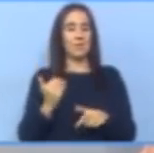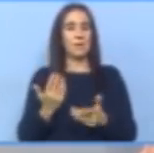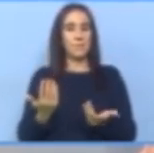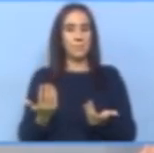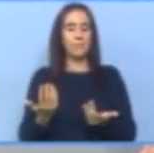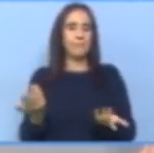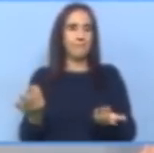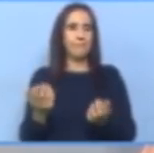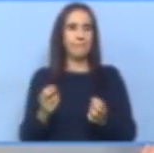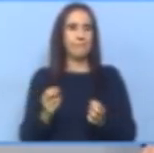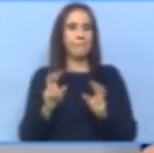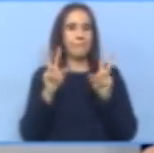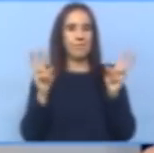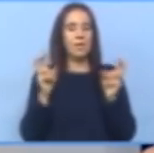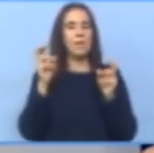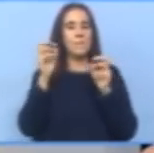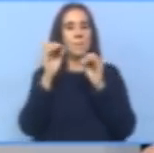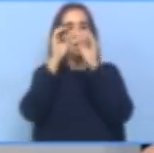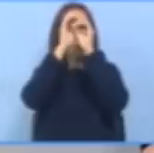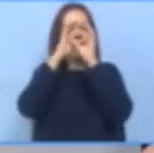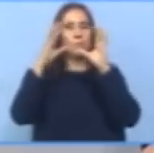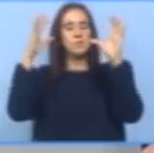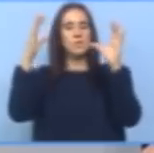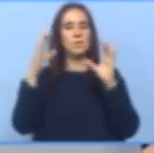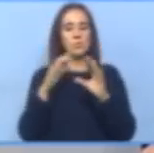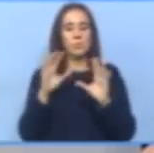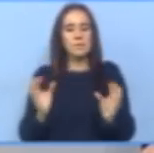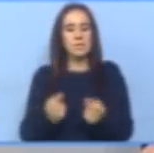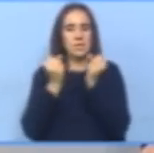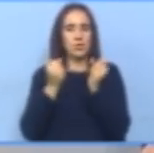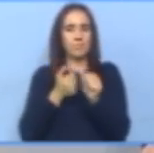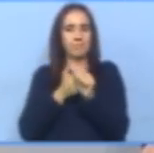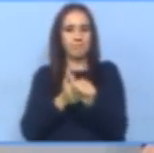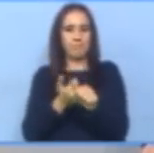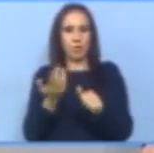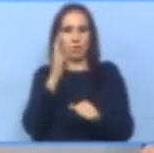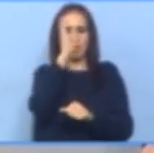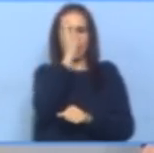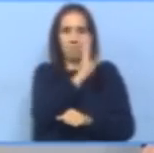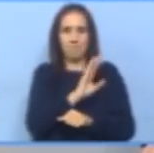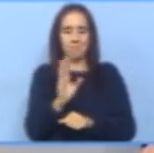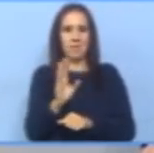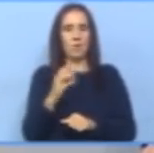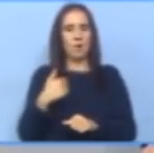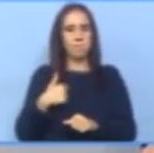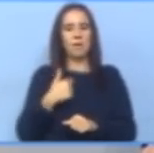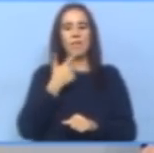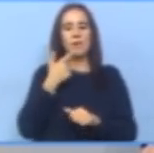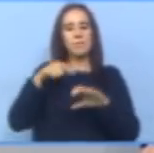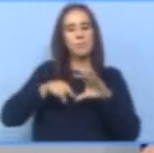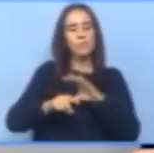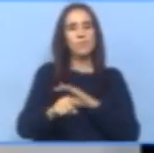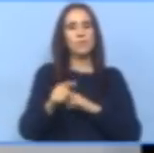Os conceitos do messianismo passavam muito por aí, hoje já sabemos, hoje temos um aprofundamento desses